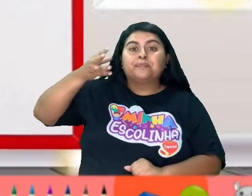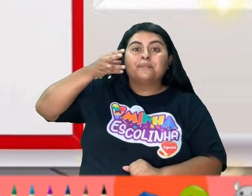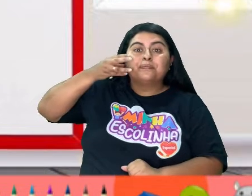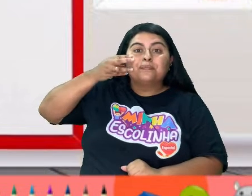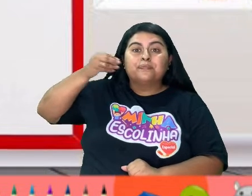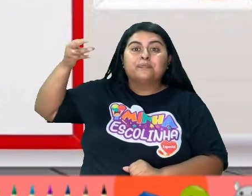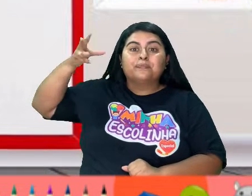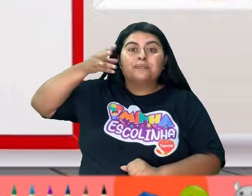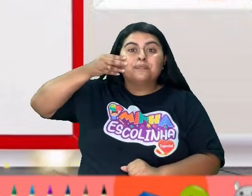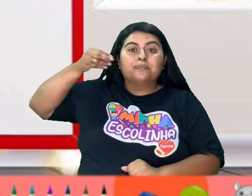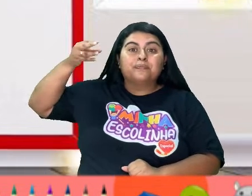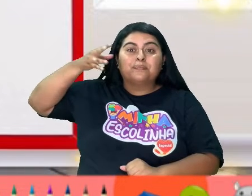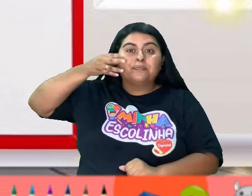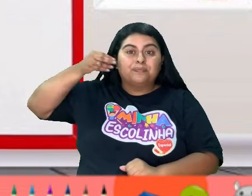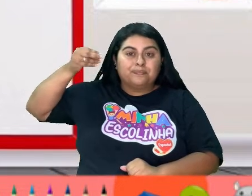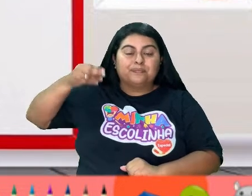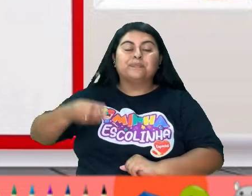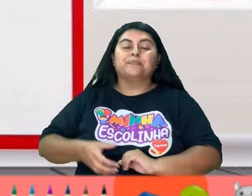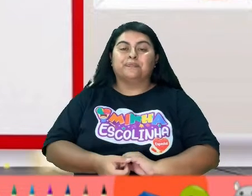Gato